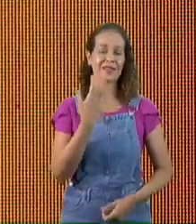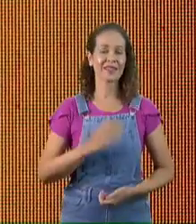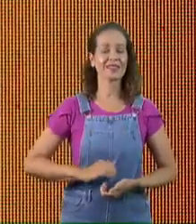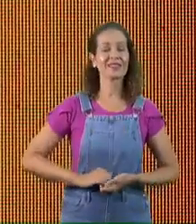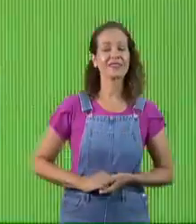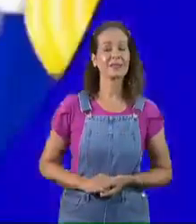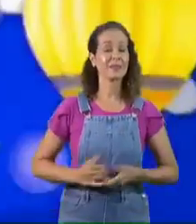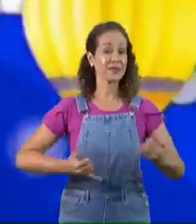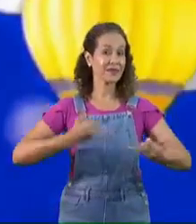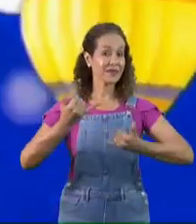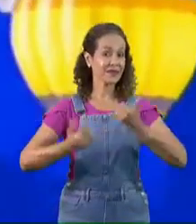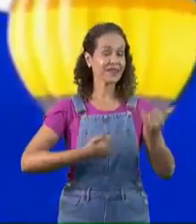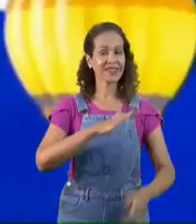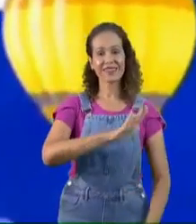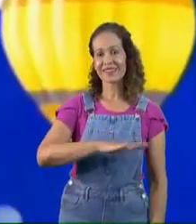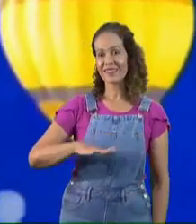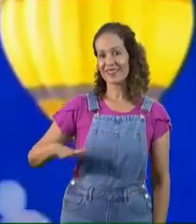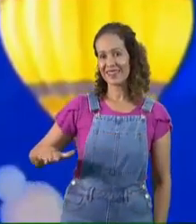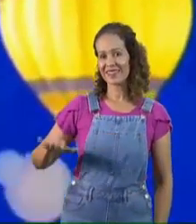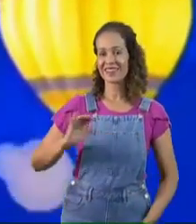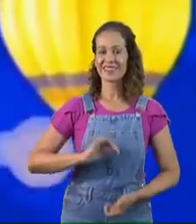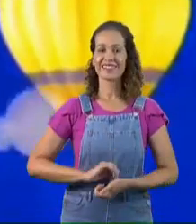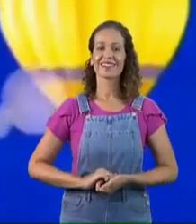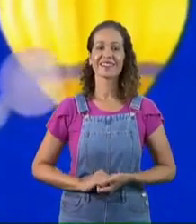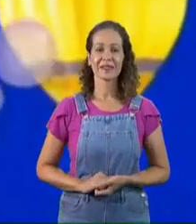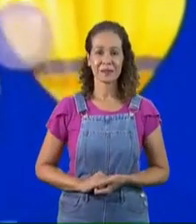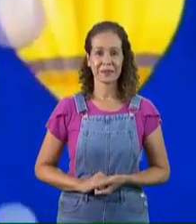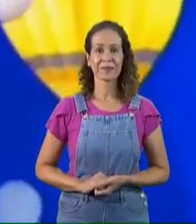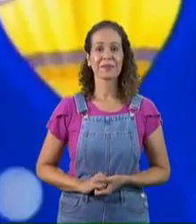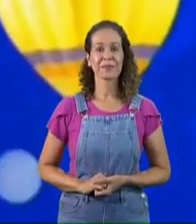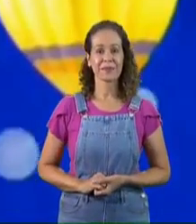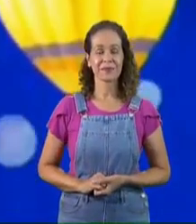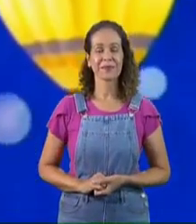Kids. Brincadeira Kids.